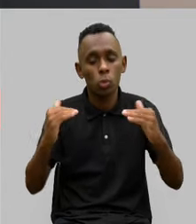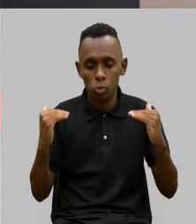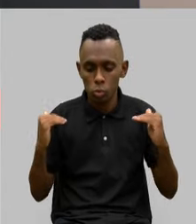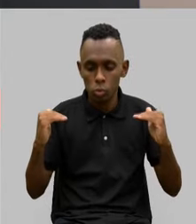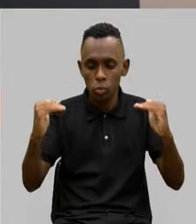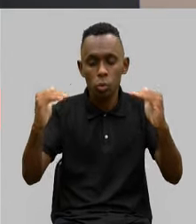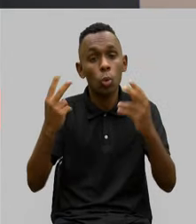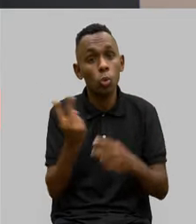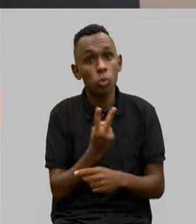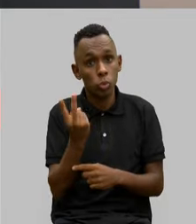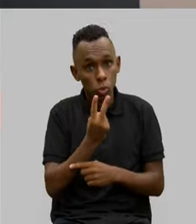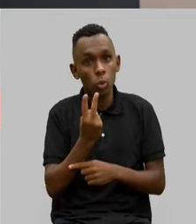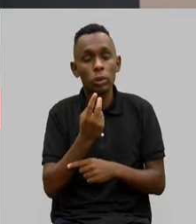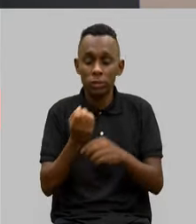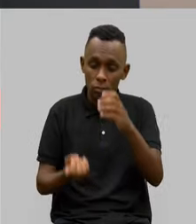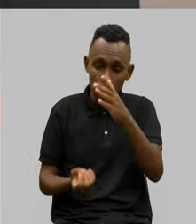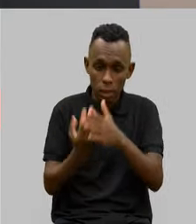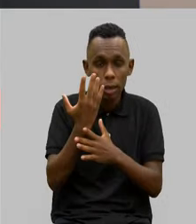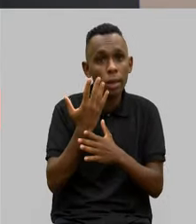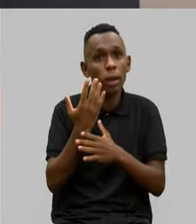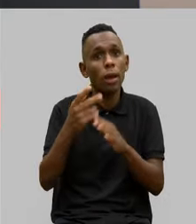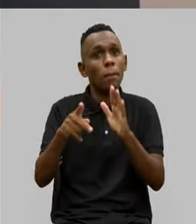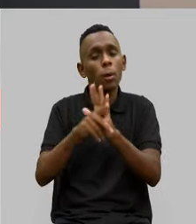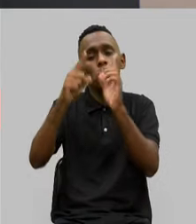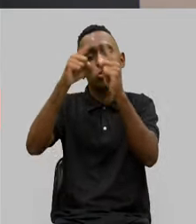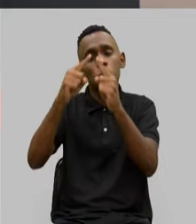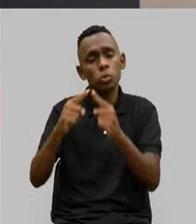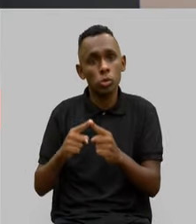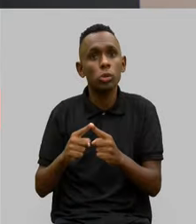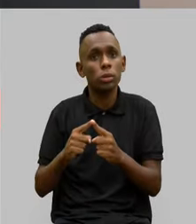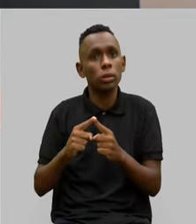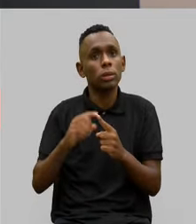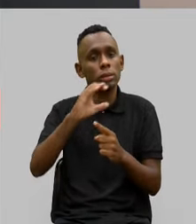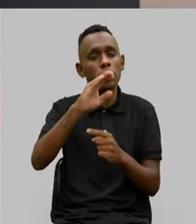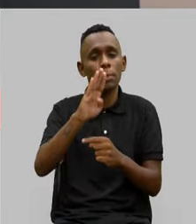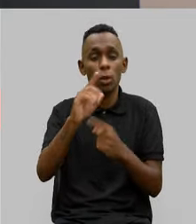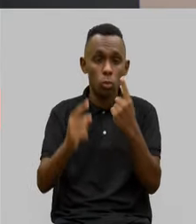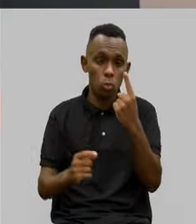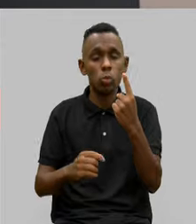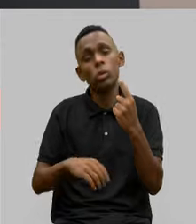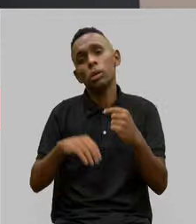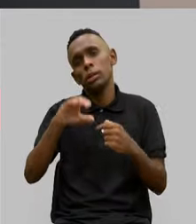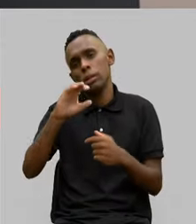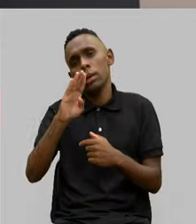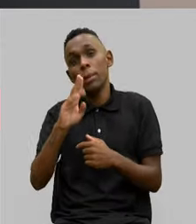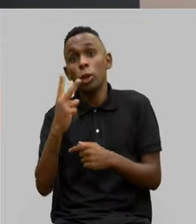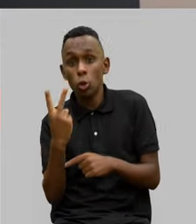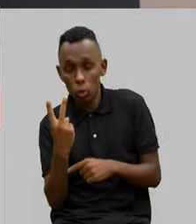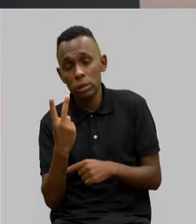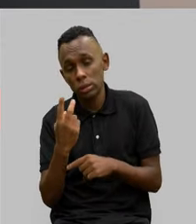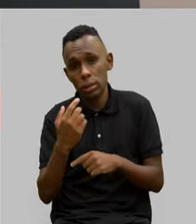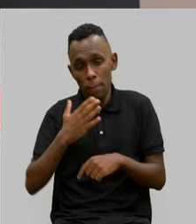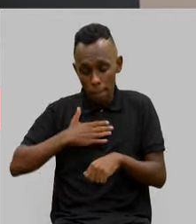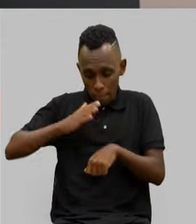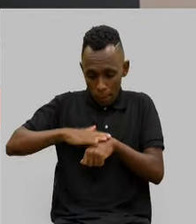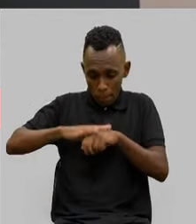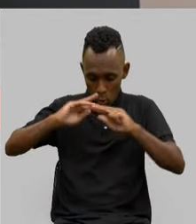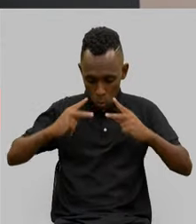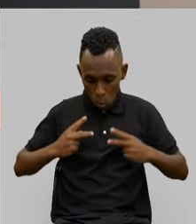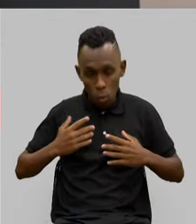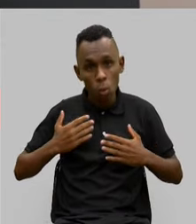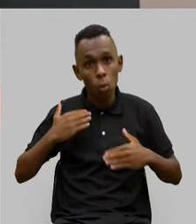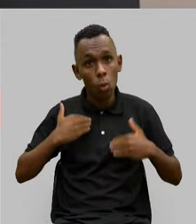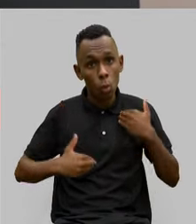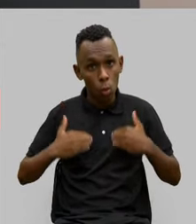os aceptores cannab dióis cb1 e cb2 ou seja o meu organismo